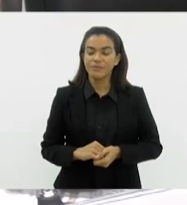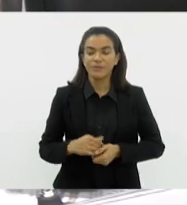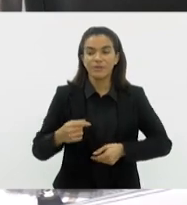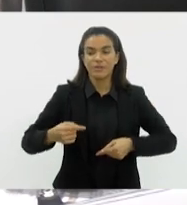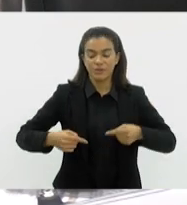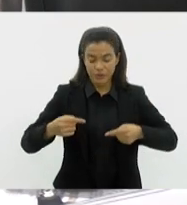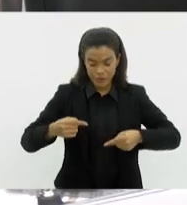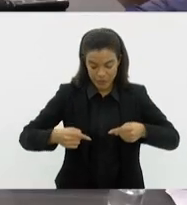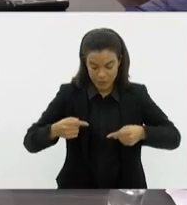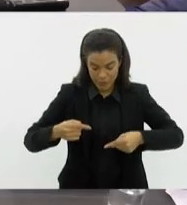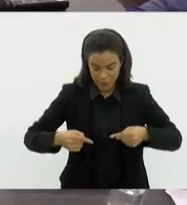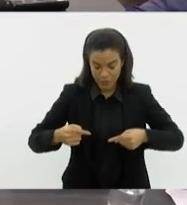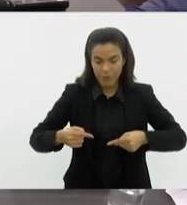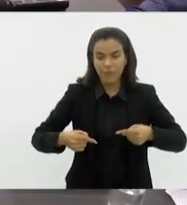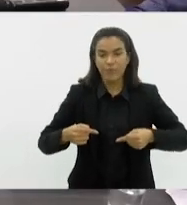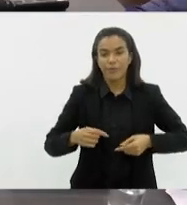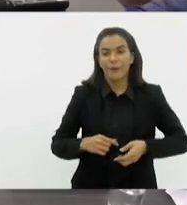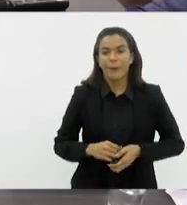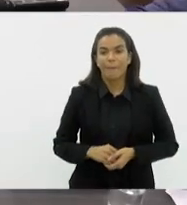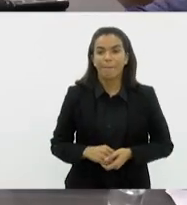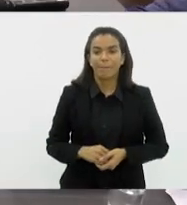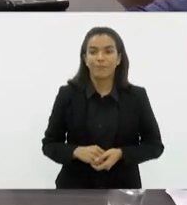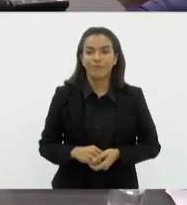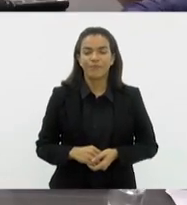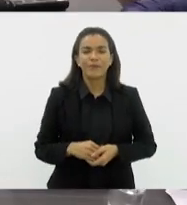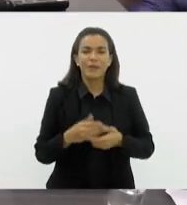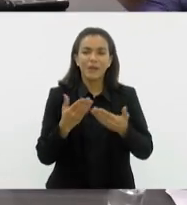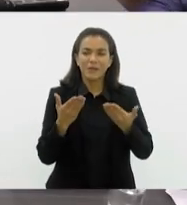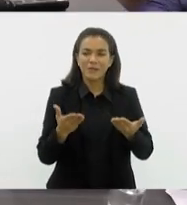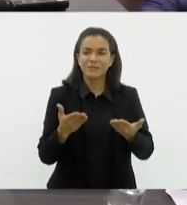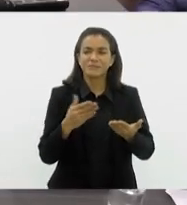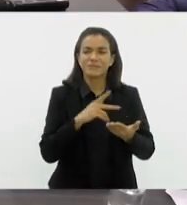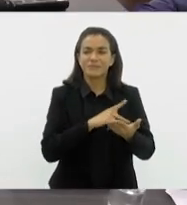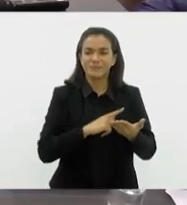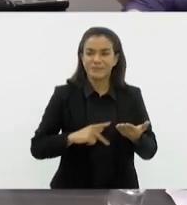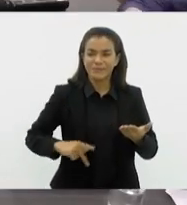discussão. Presidente. Deputado Luiz Paulo. Vossa Excelência